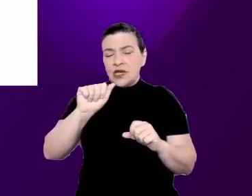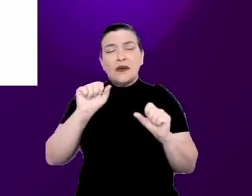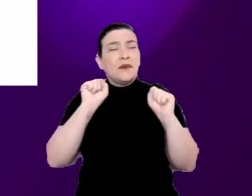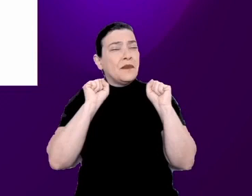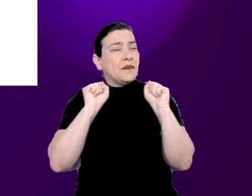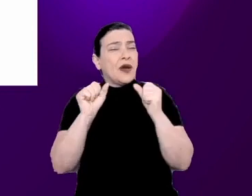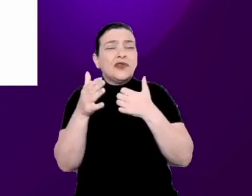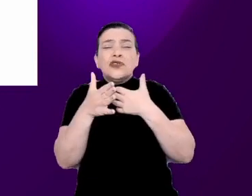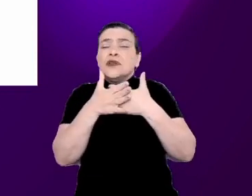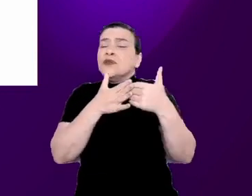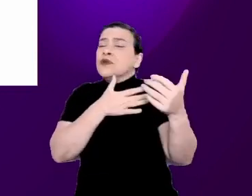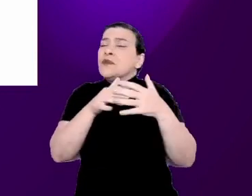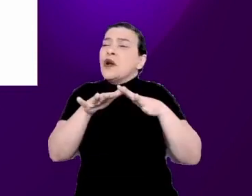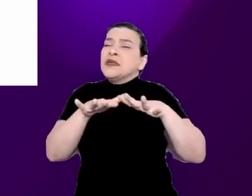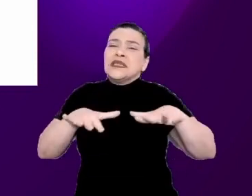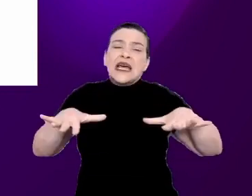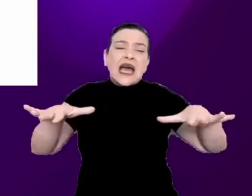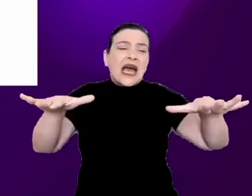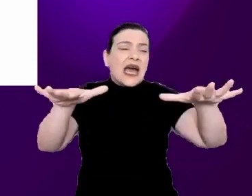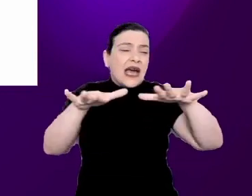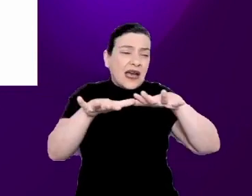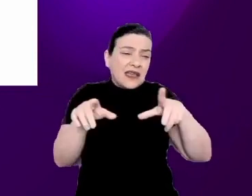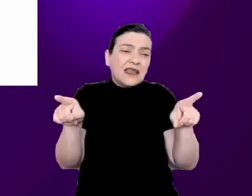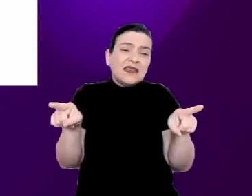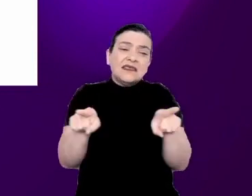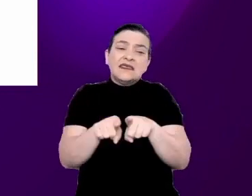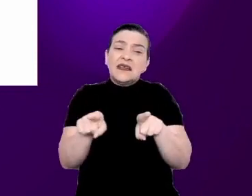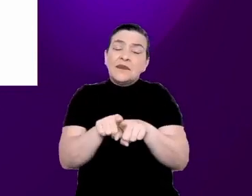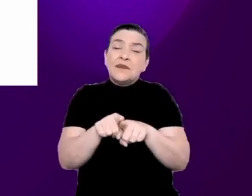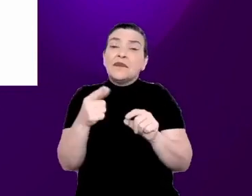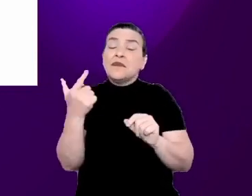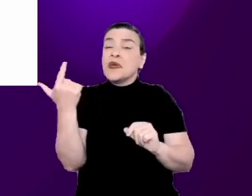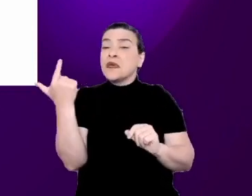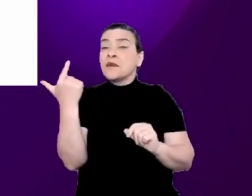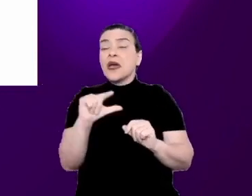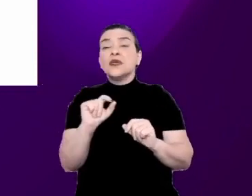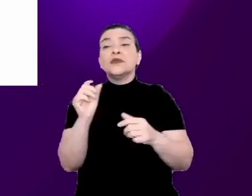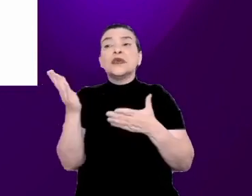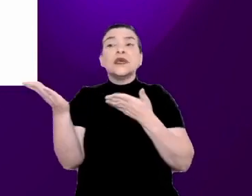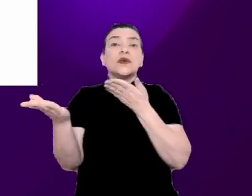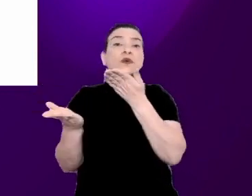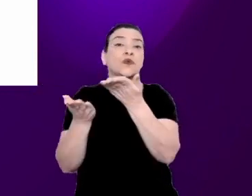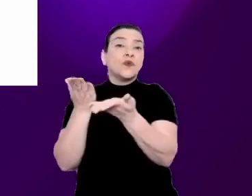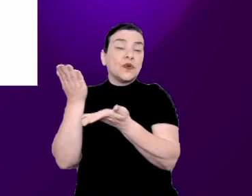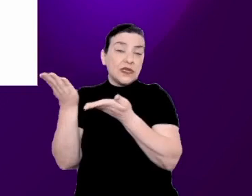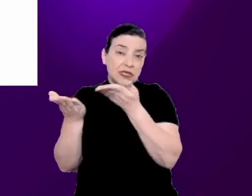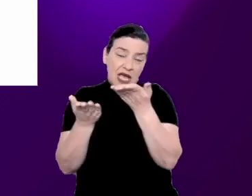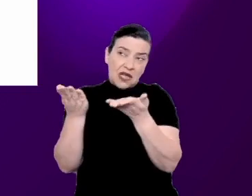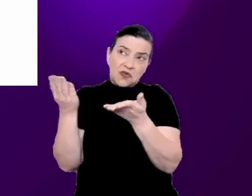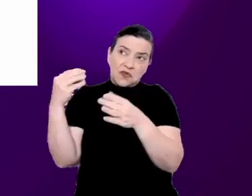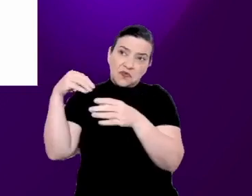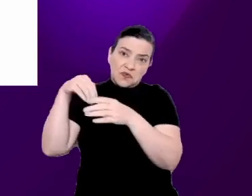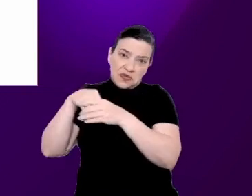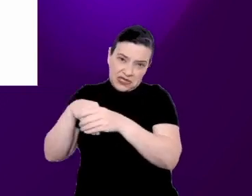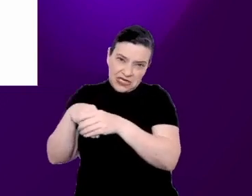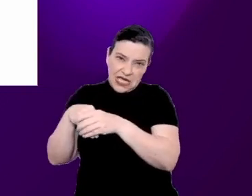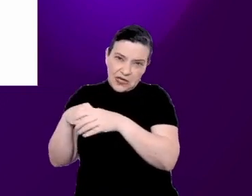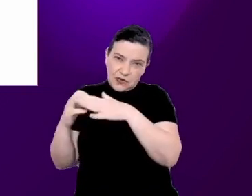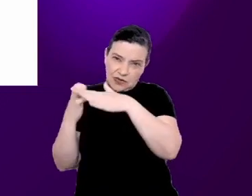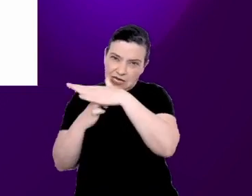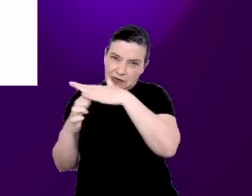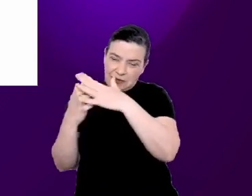qualquer SOI, ou mesmo para uma linha de cuidado que aquela instituição esteja